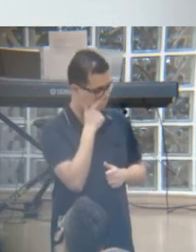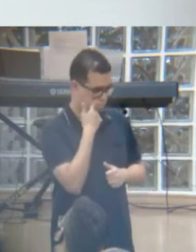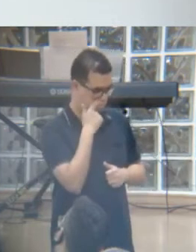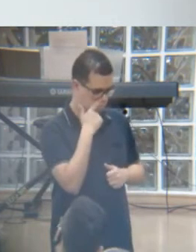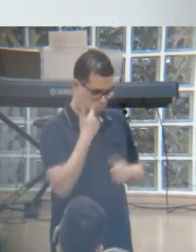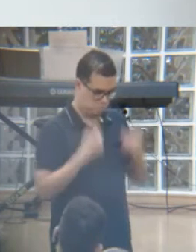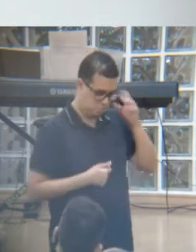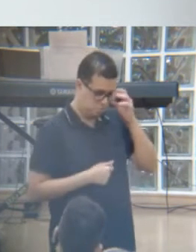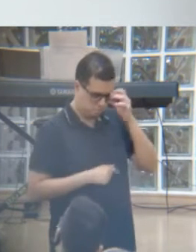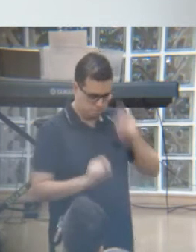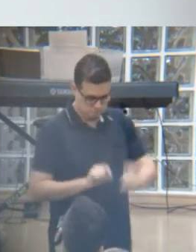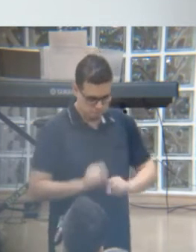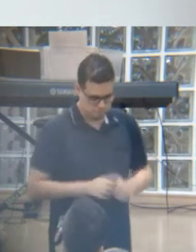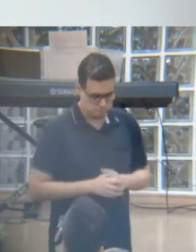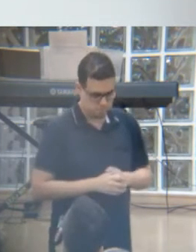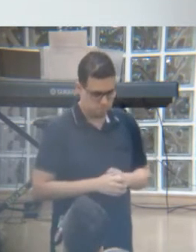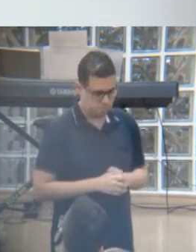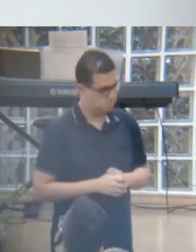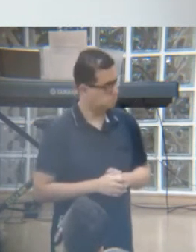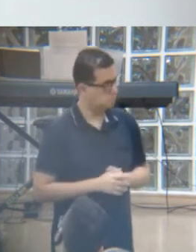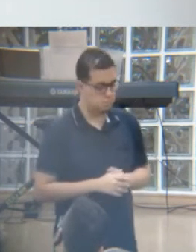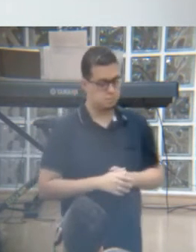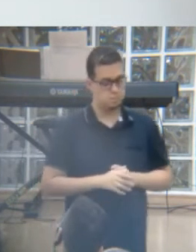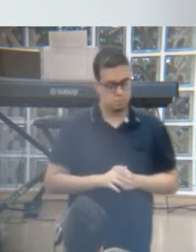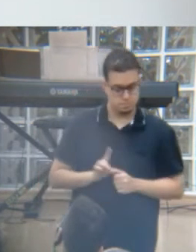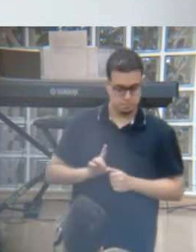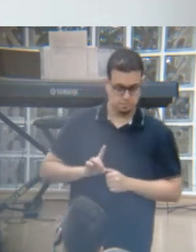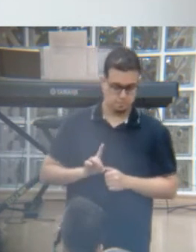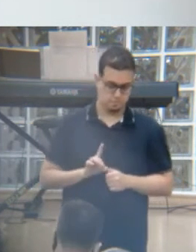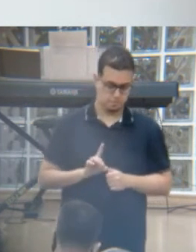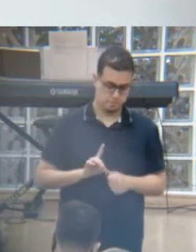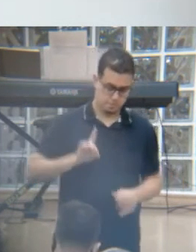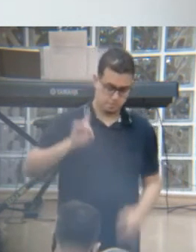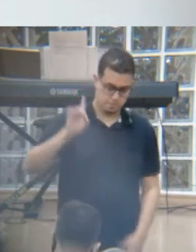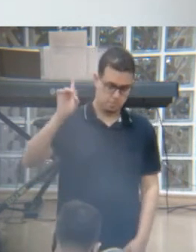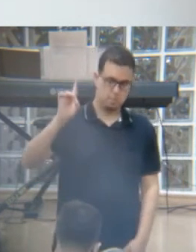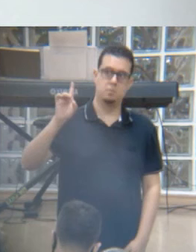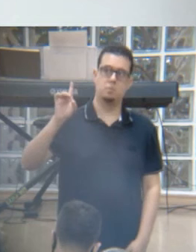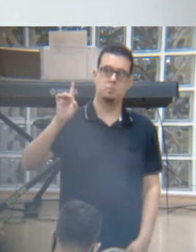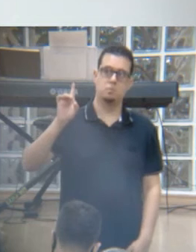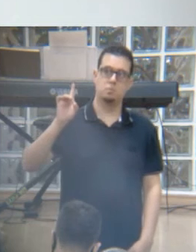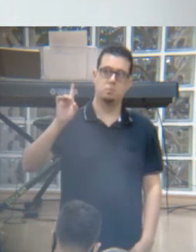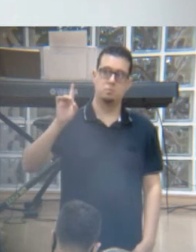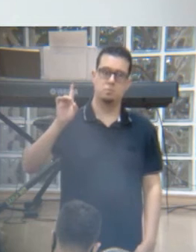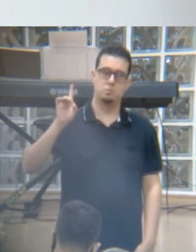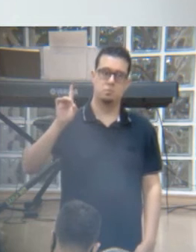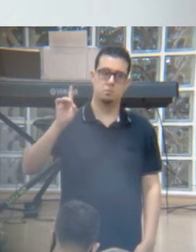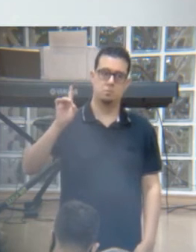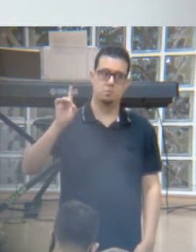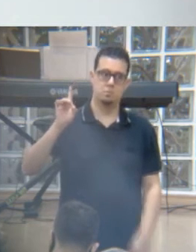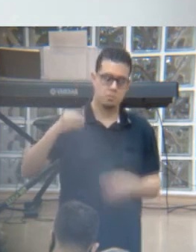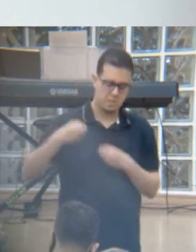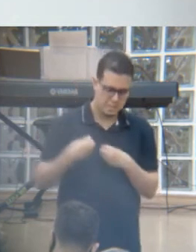é que Deus proverá. É um dos nomes de Deus. Deus proverá.